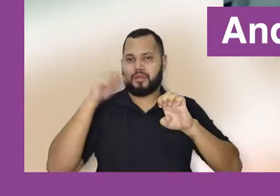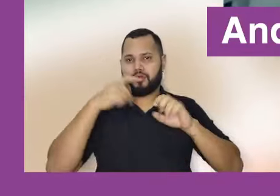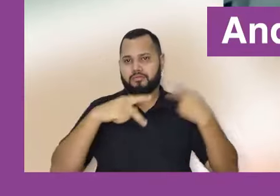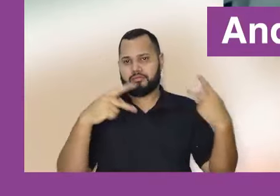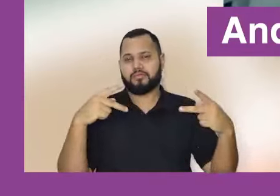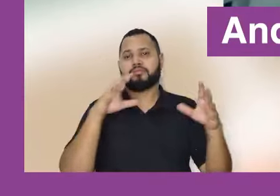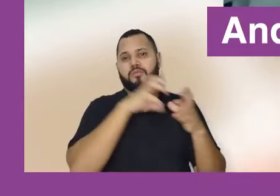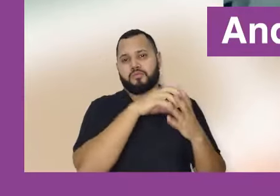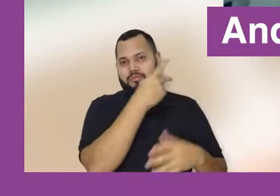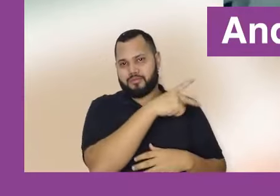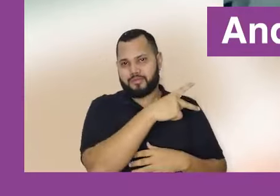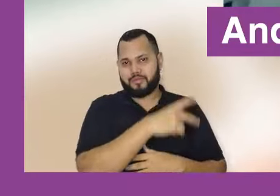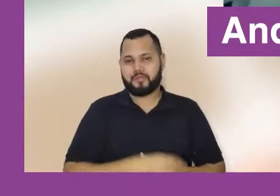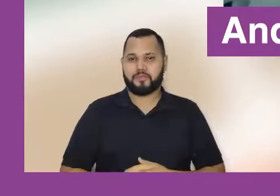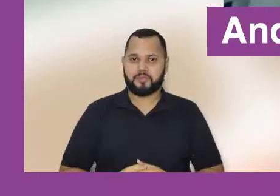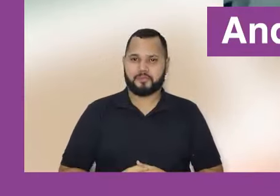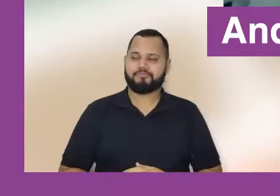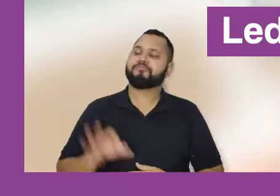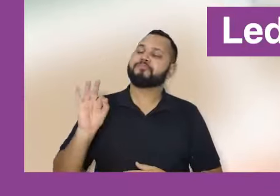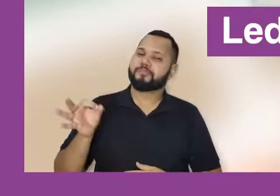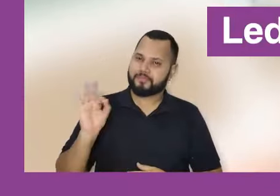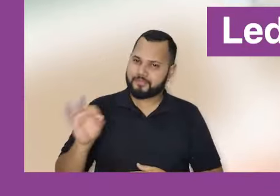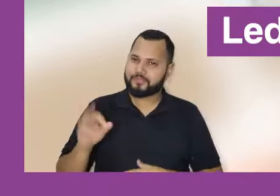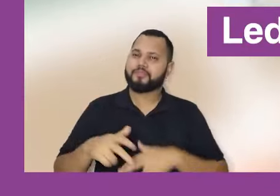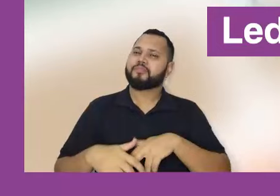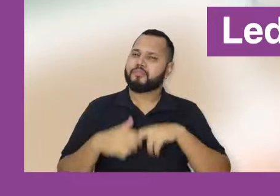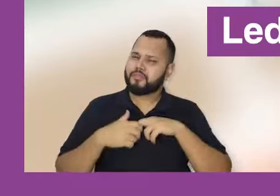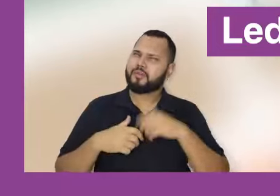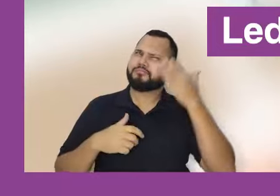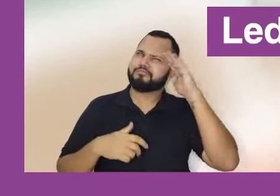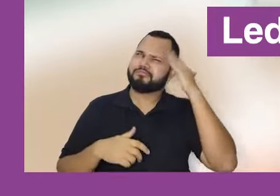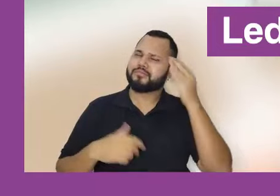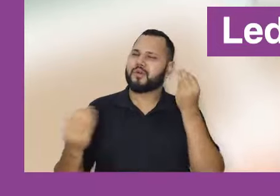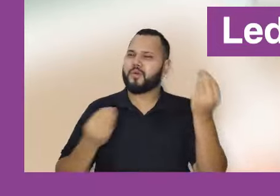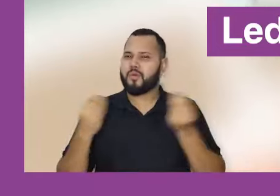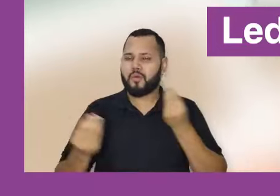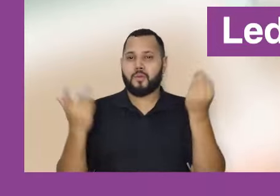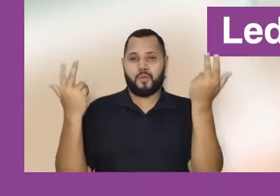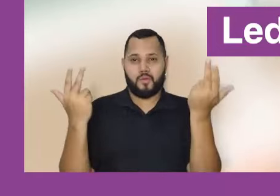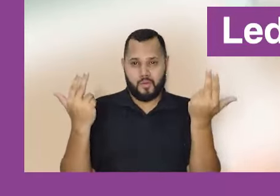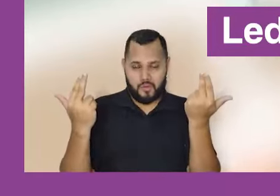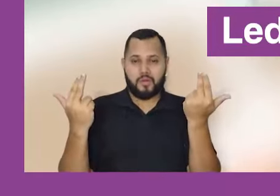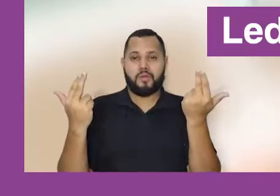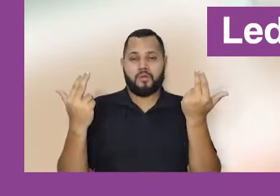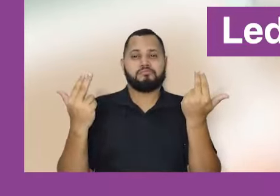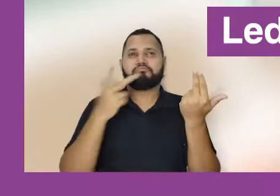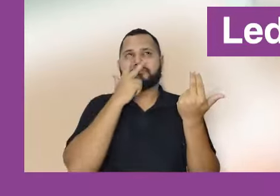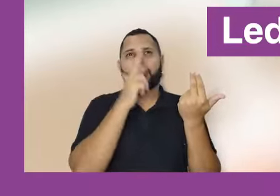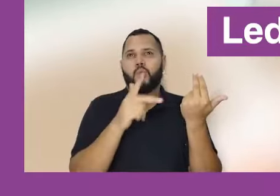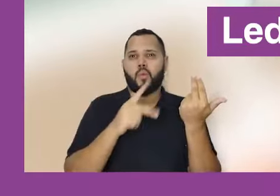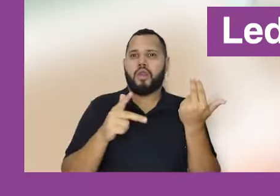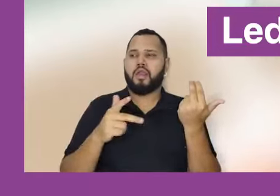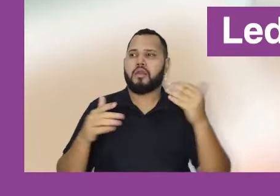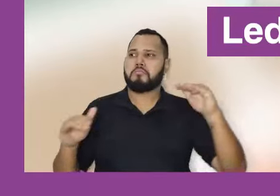que são apoiadas pelo Consulado né Leda sim é a consistência né de assim a mesma não existe